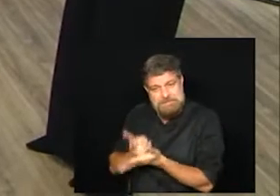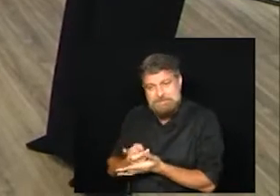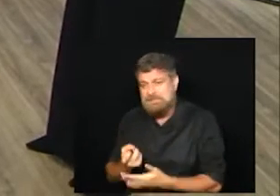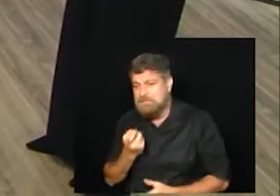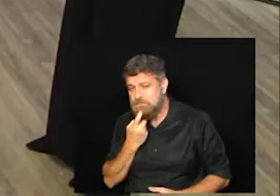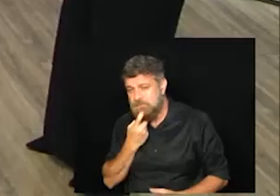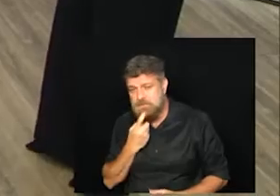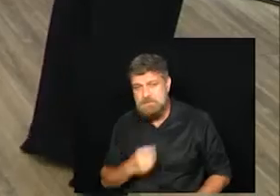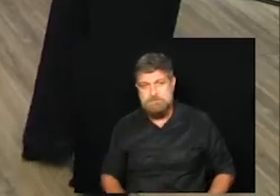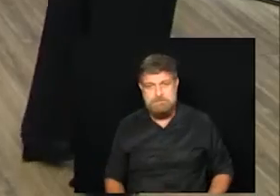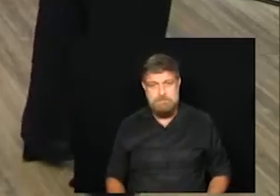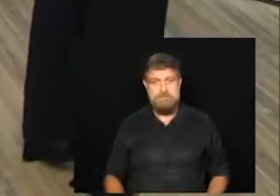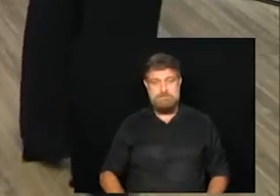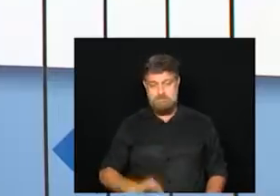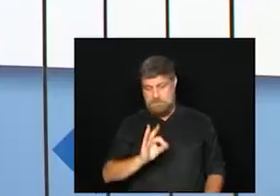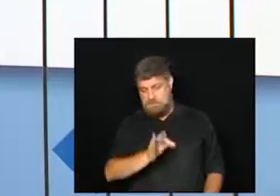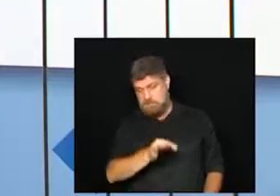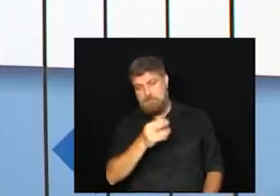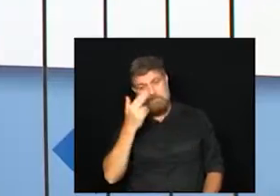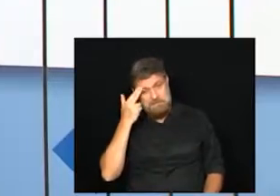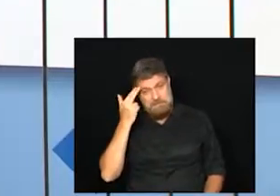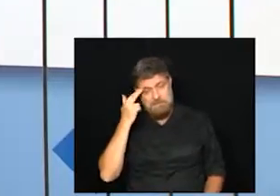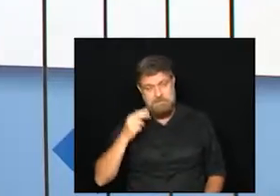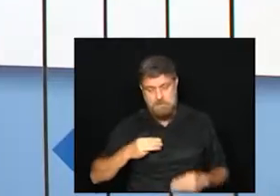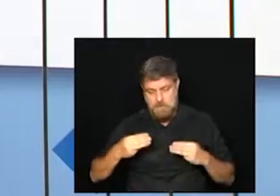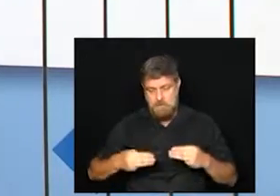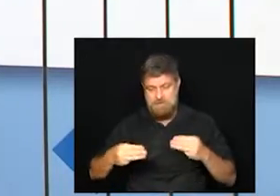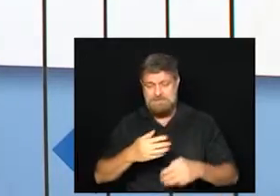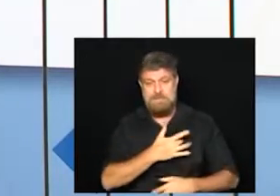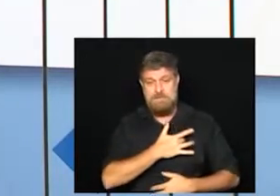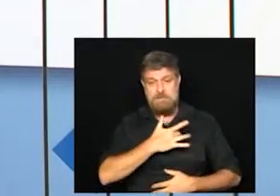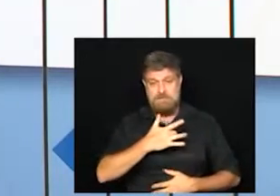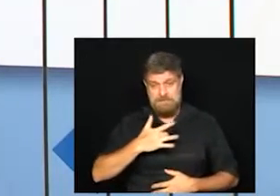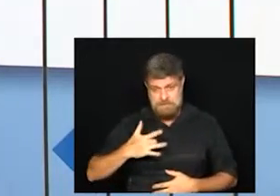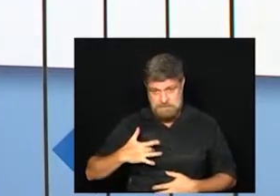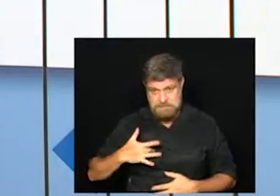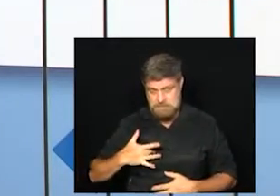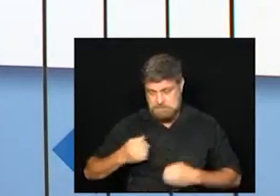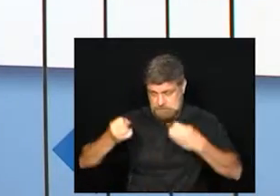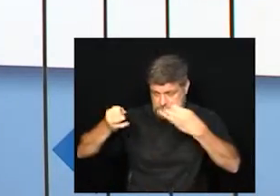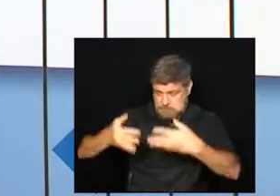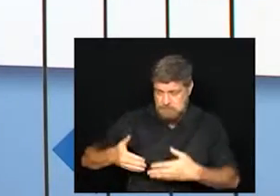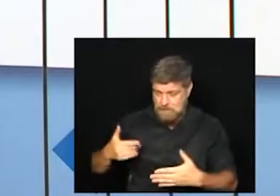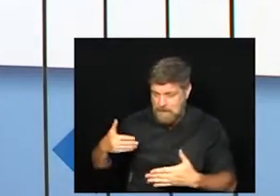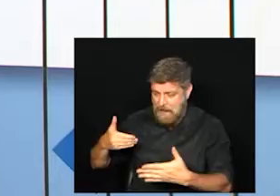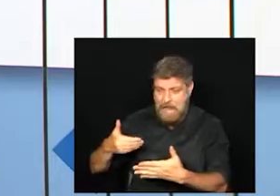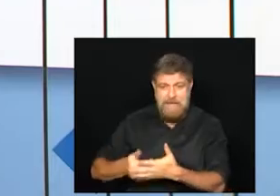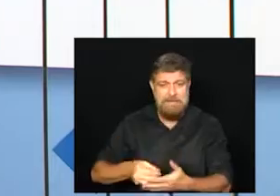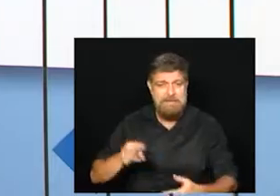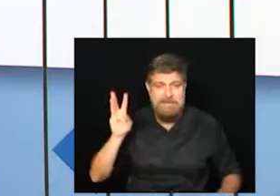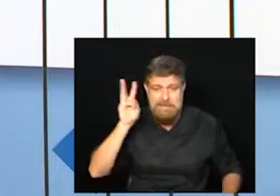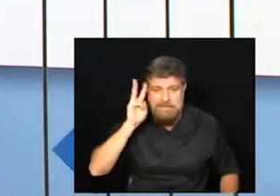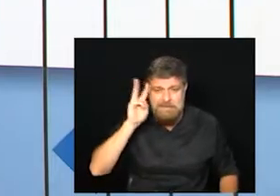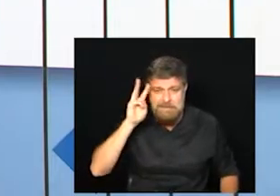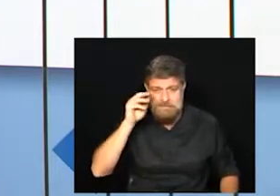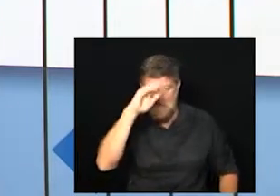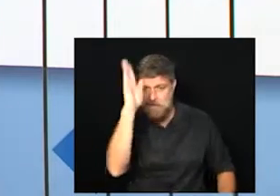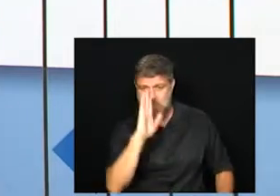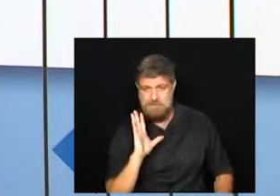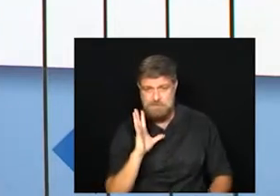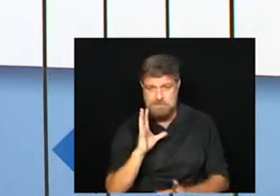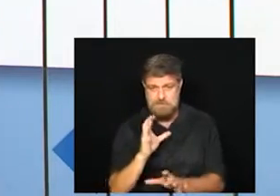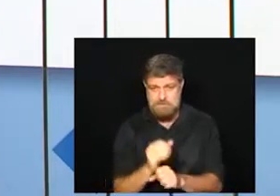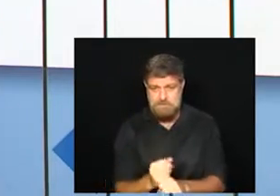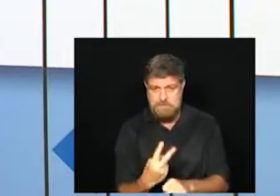de Campinas. Gabriel, de acordo com o Ministério da Saúde, até esta terça-feira, o Brasil